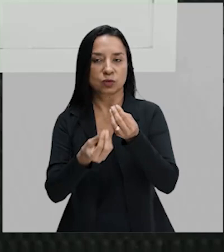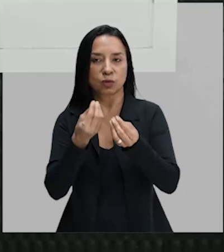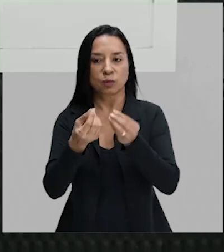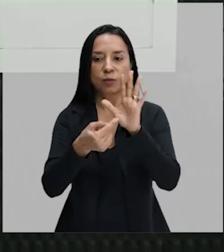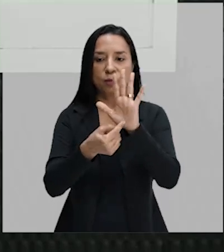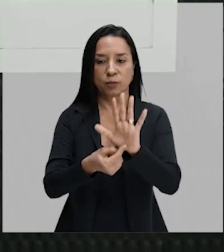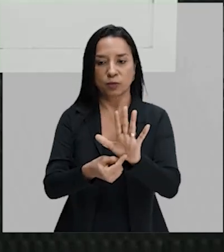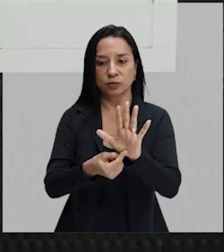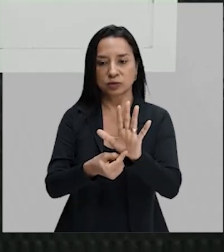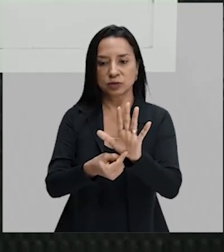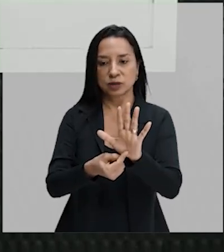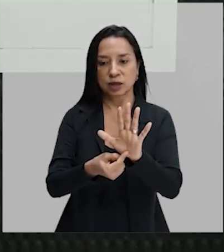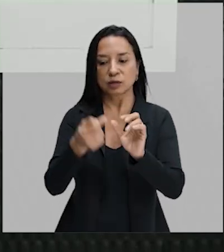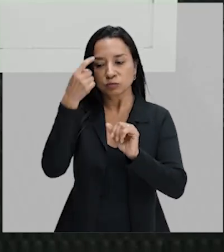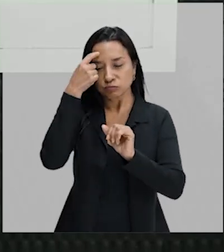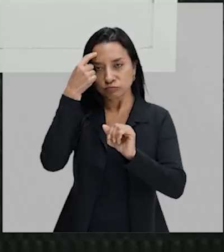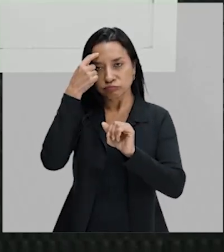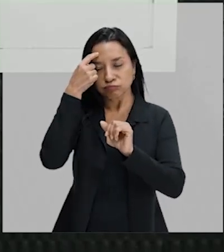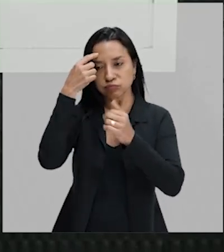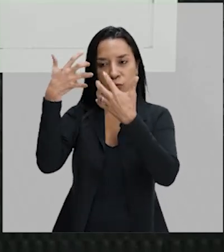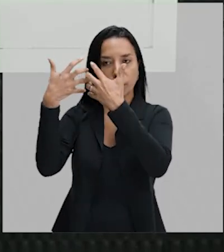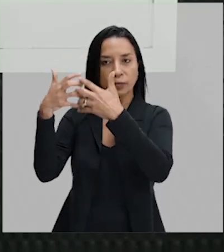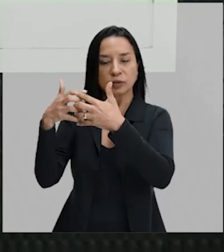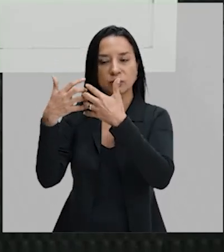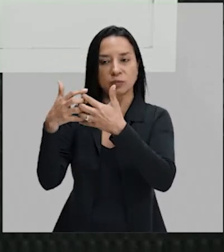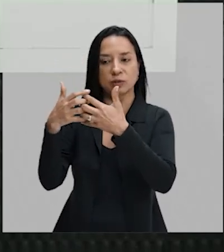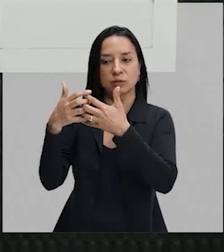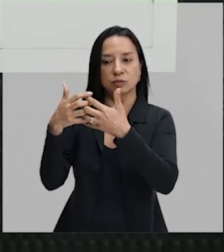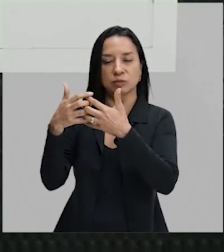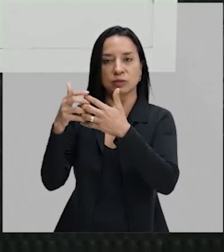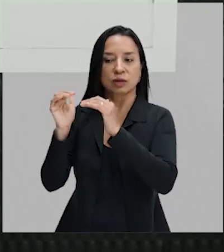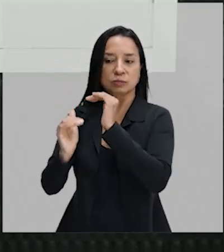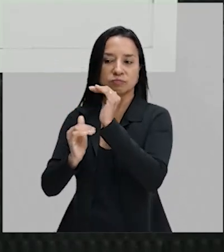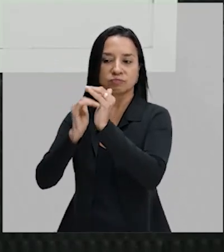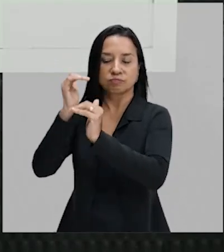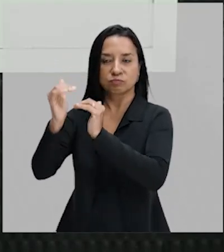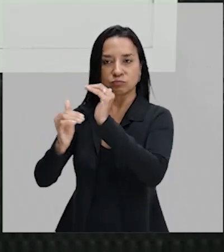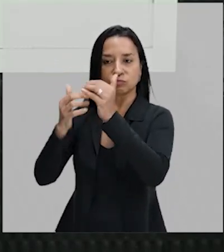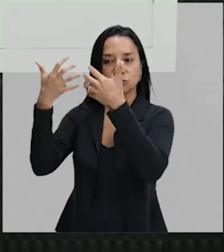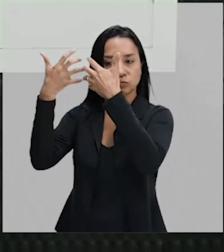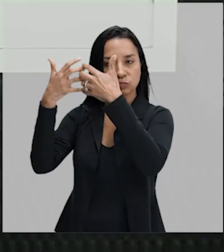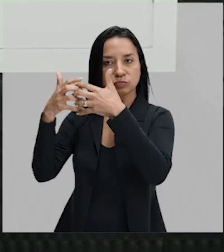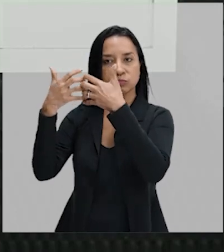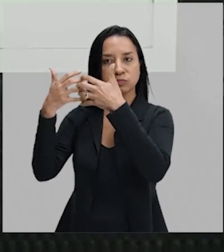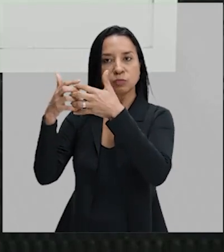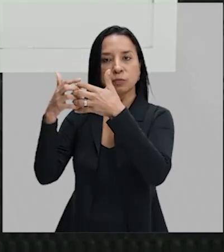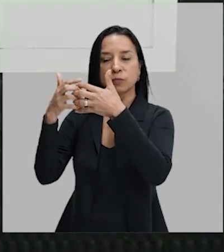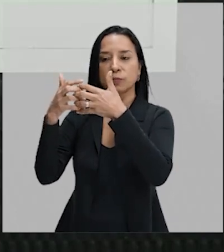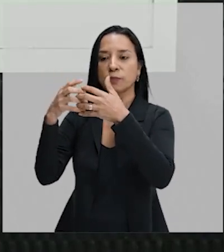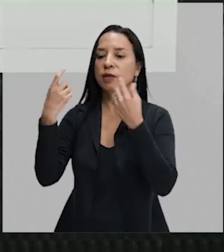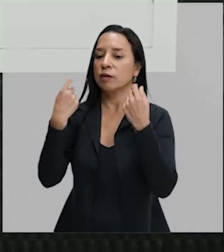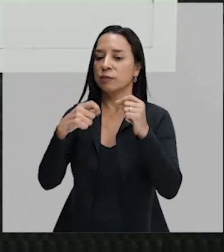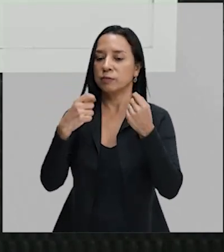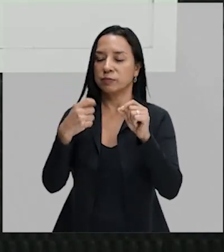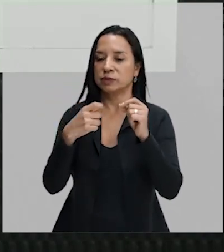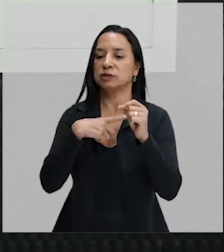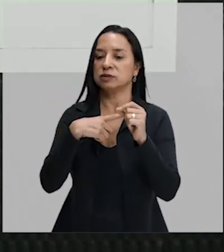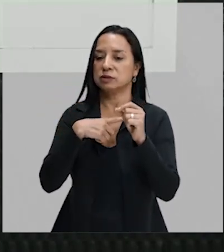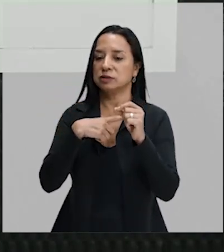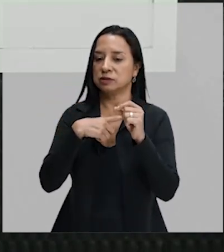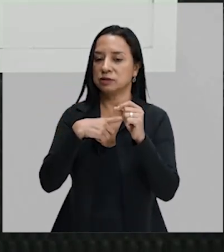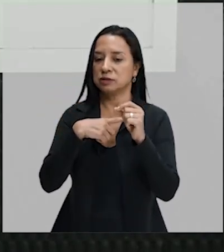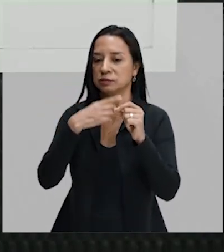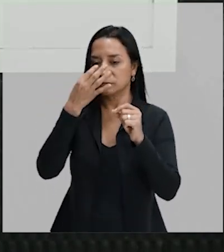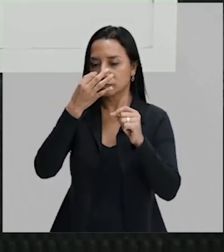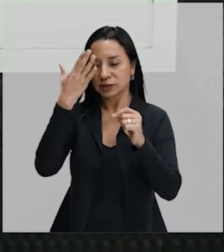a arquitetura do seu pensamento, a construção do seu pensamento, a elaboração desse pensamento? Você precisa tomar mão da